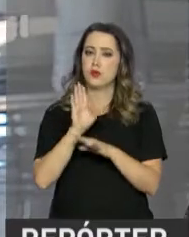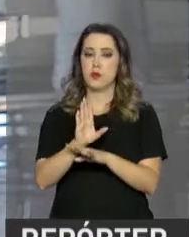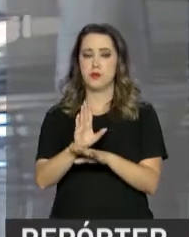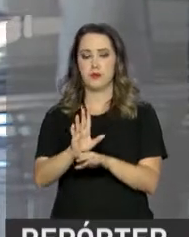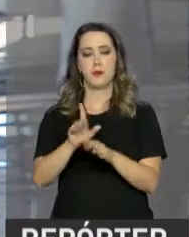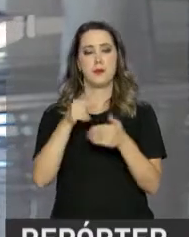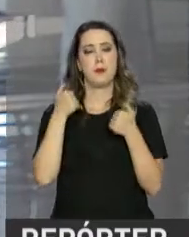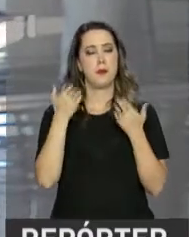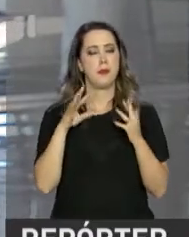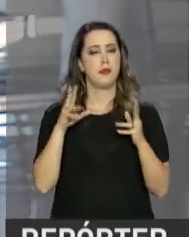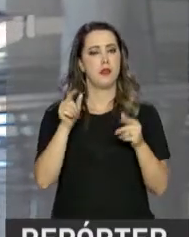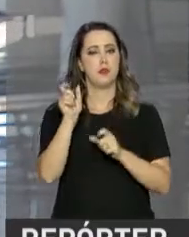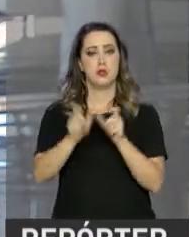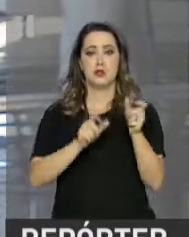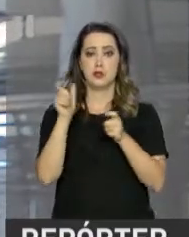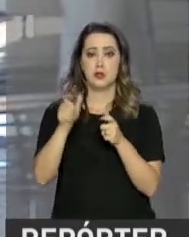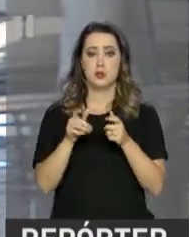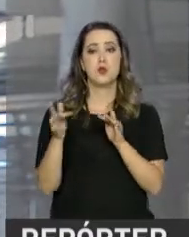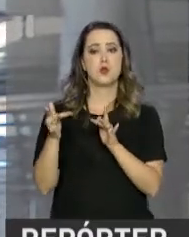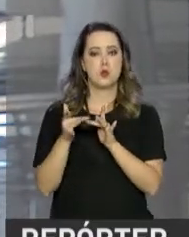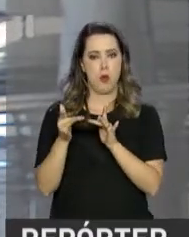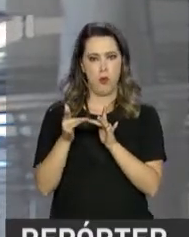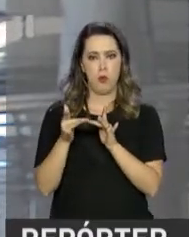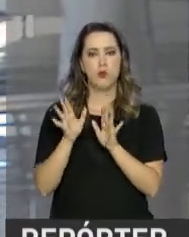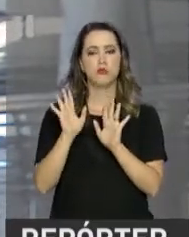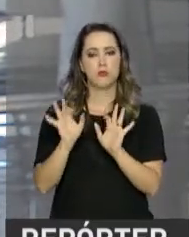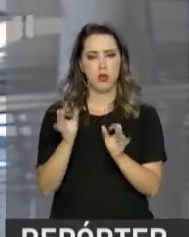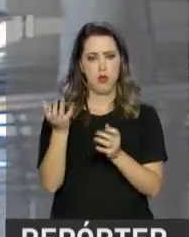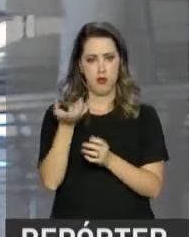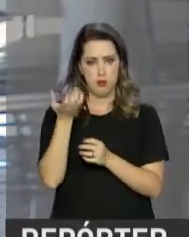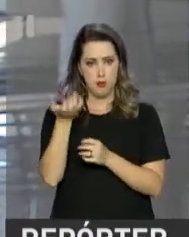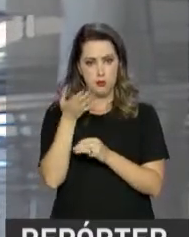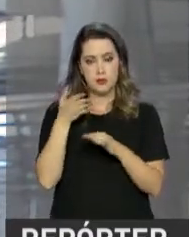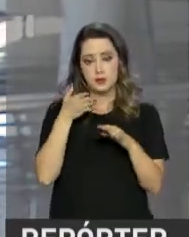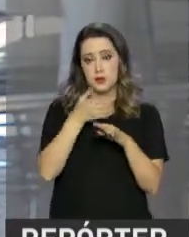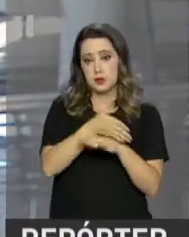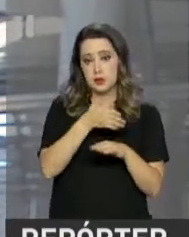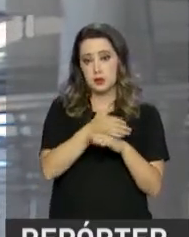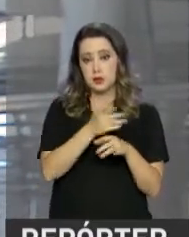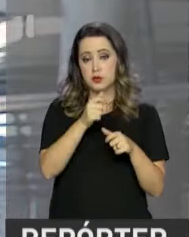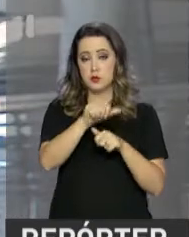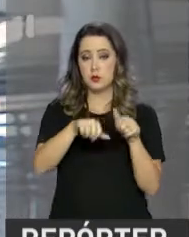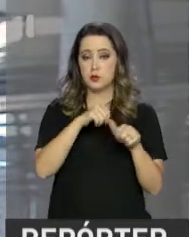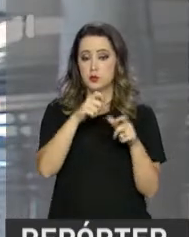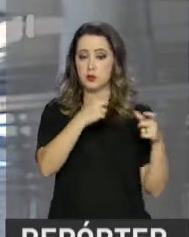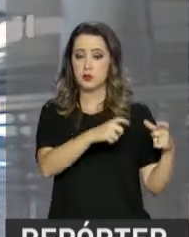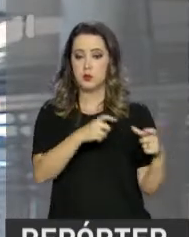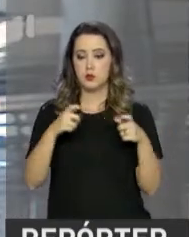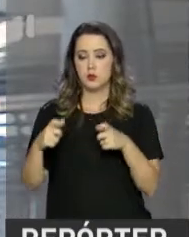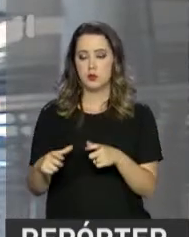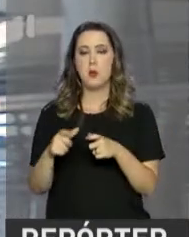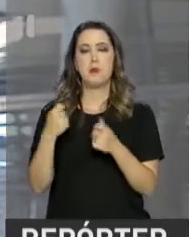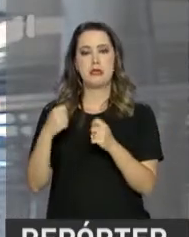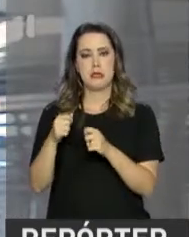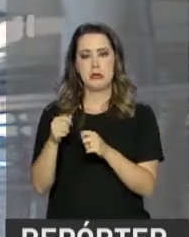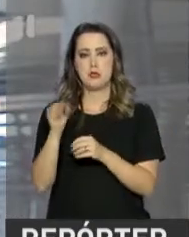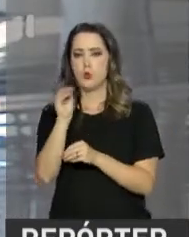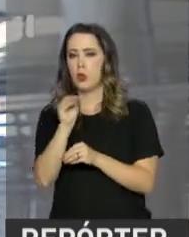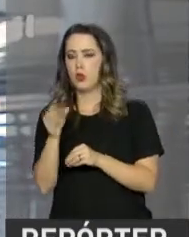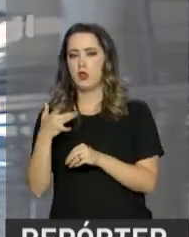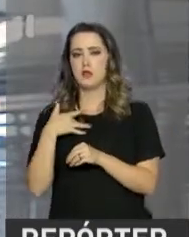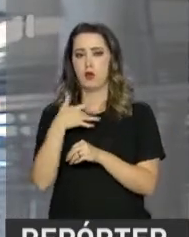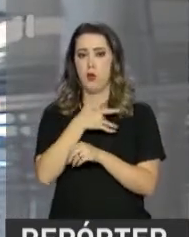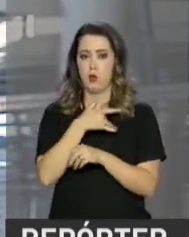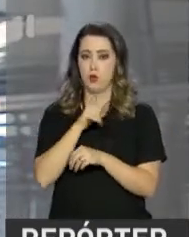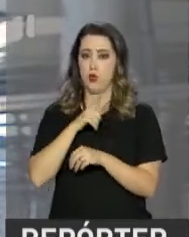todos os imigrantes que aceitam participar desse processo de interiorização eles passam por exames de saúde são